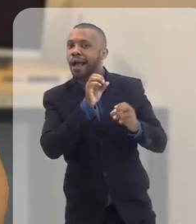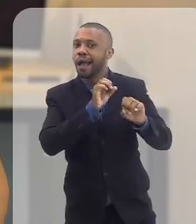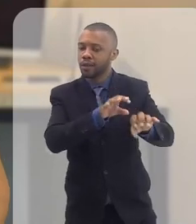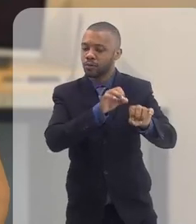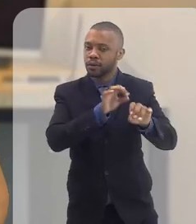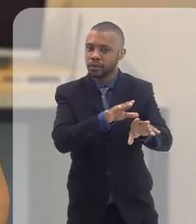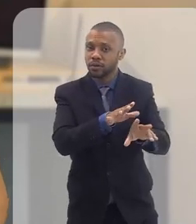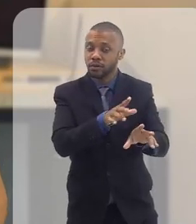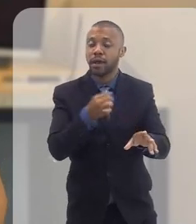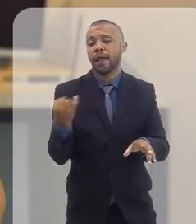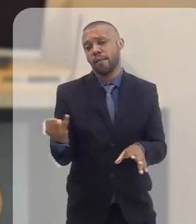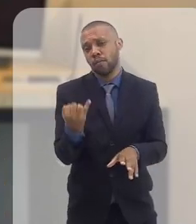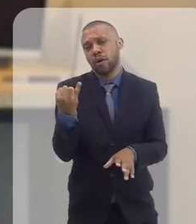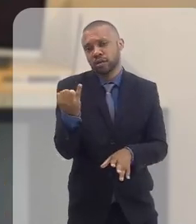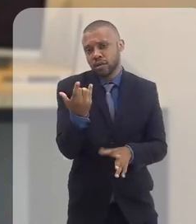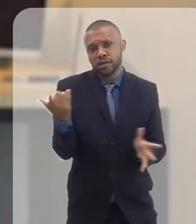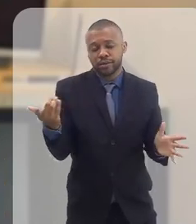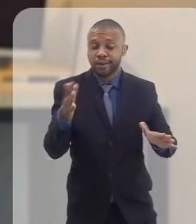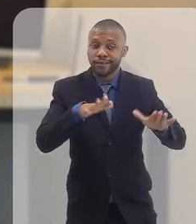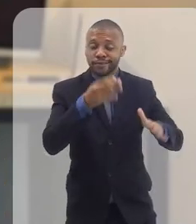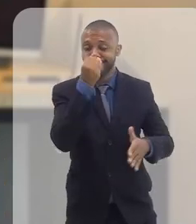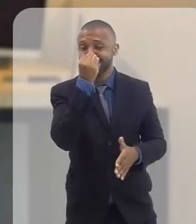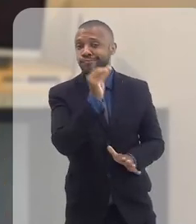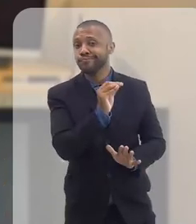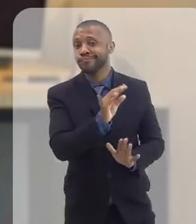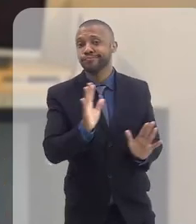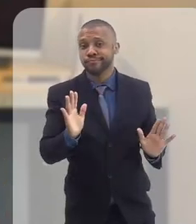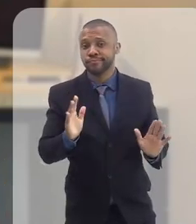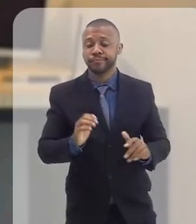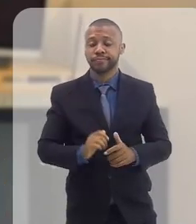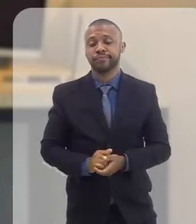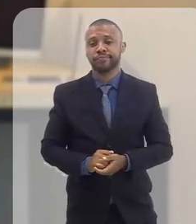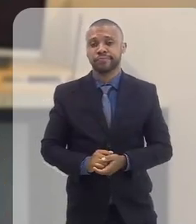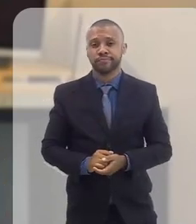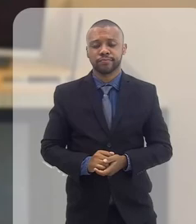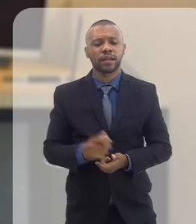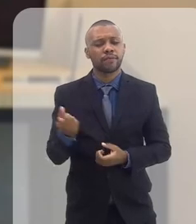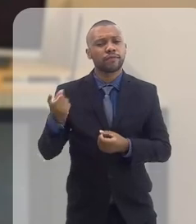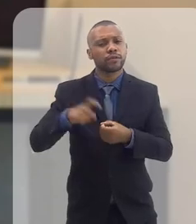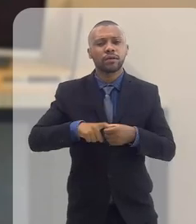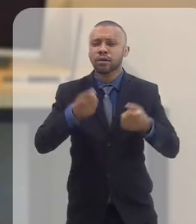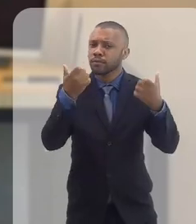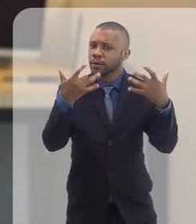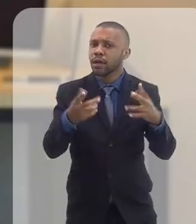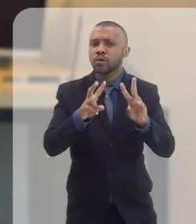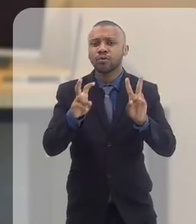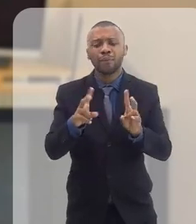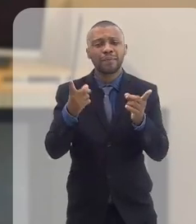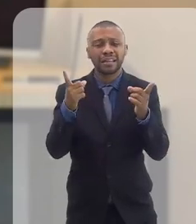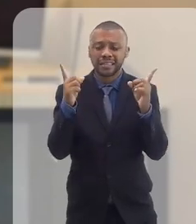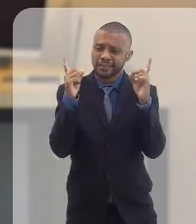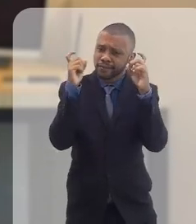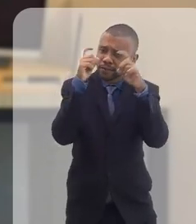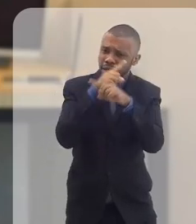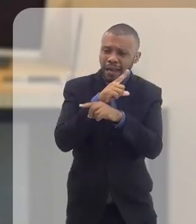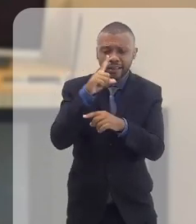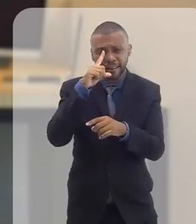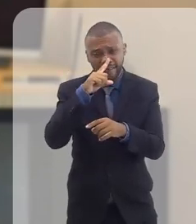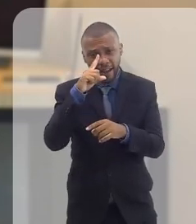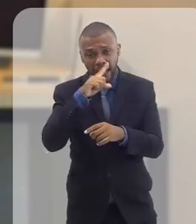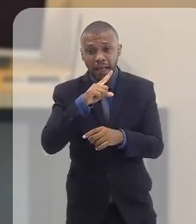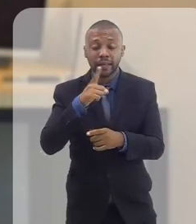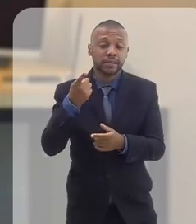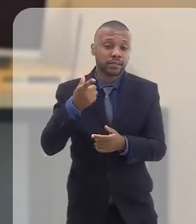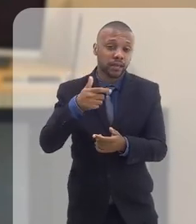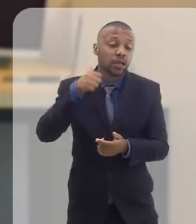a educação dessa forma, né? Mas, voltando a falar sobre as